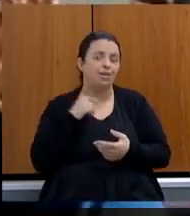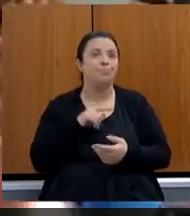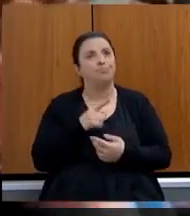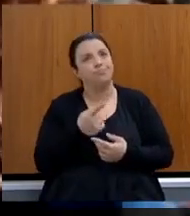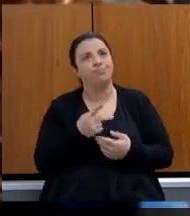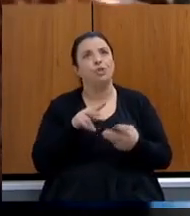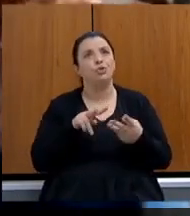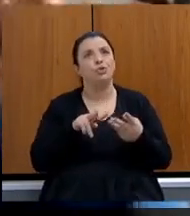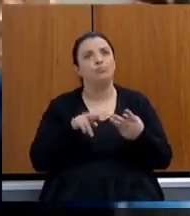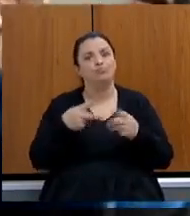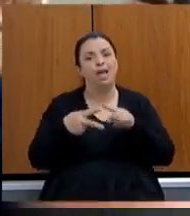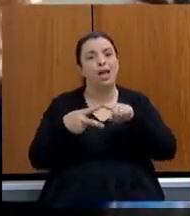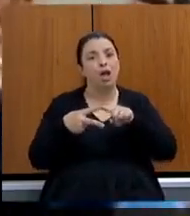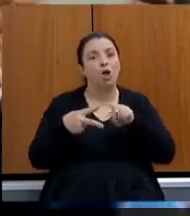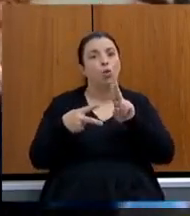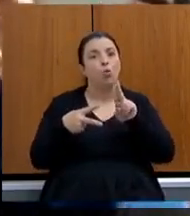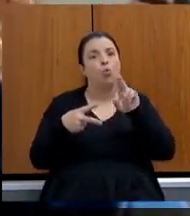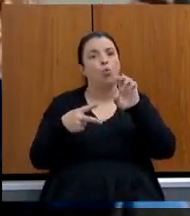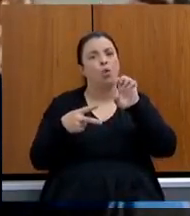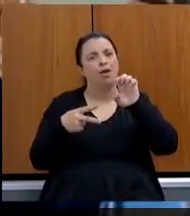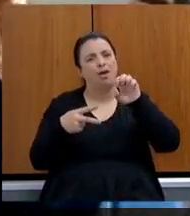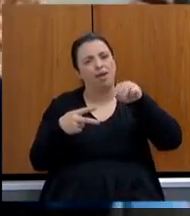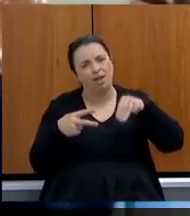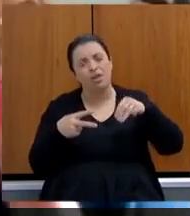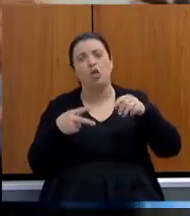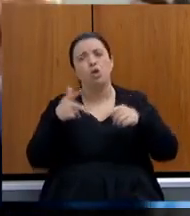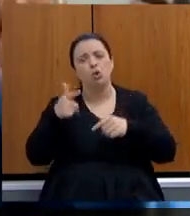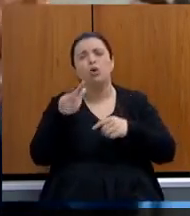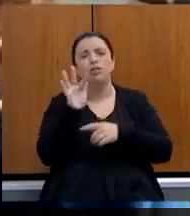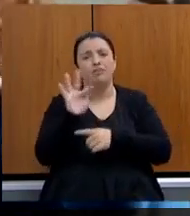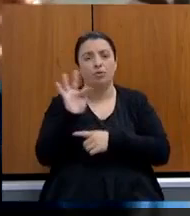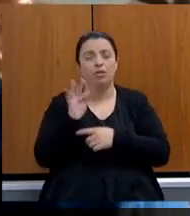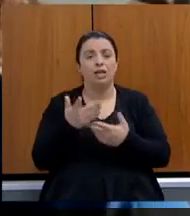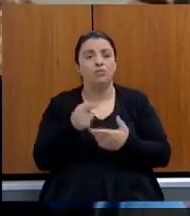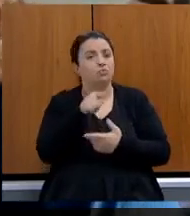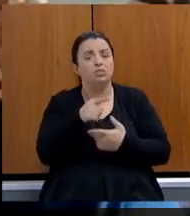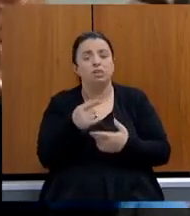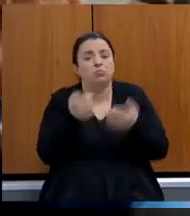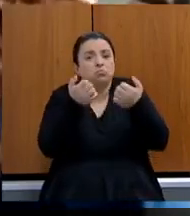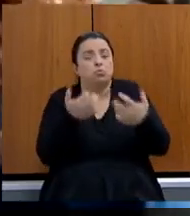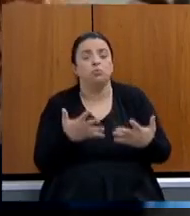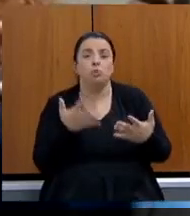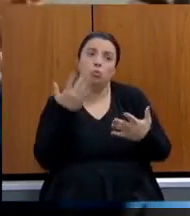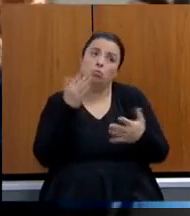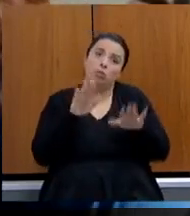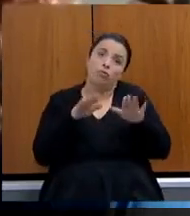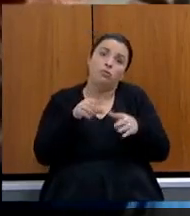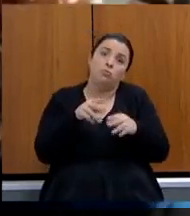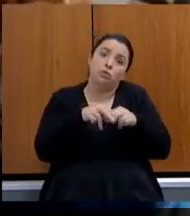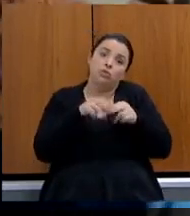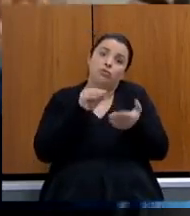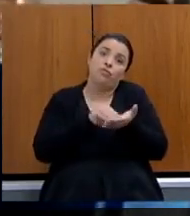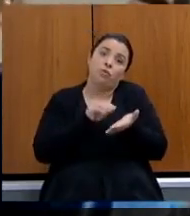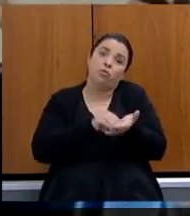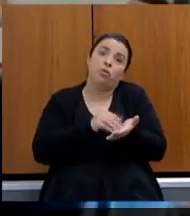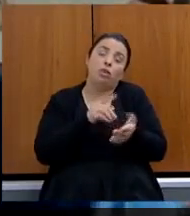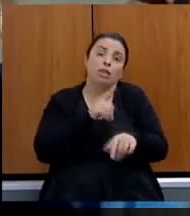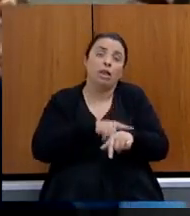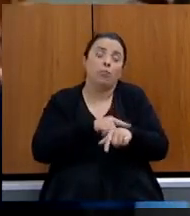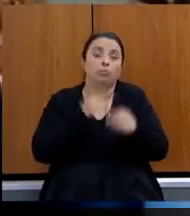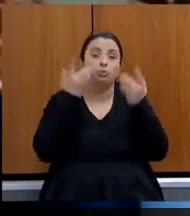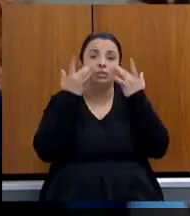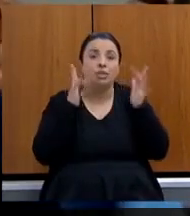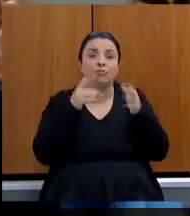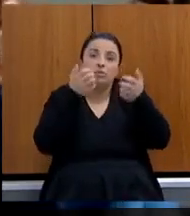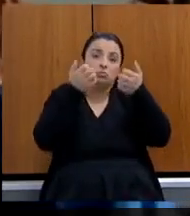quero crer que elas não foram apresentados foi por falta de tempo mas eu gostaria de ouvir né da tua parte aí tendência do peito na estão falando